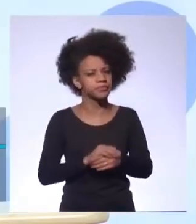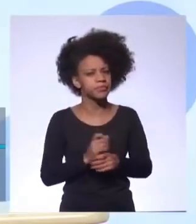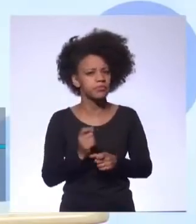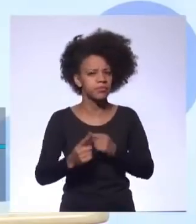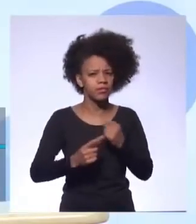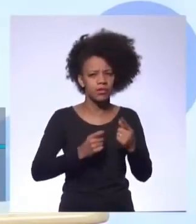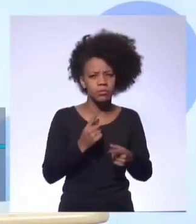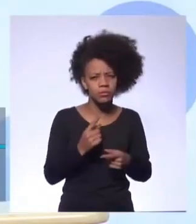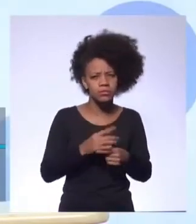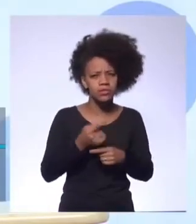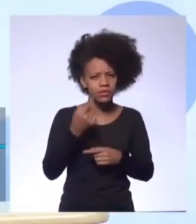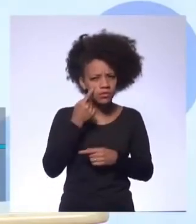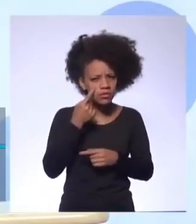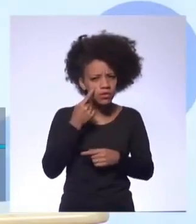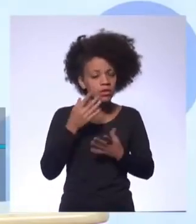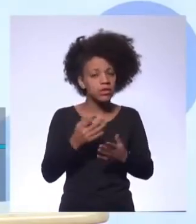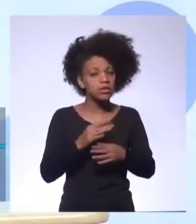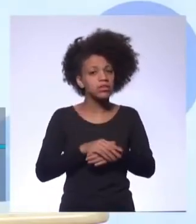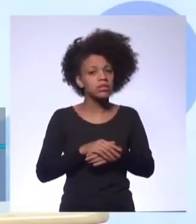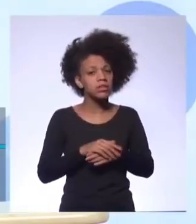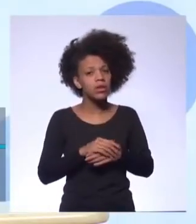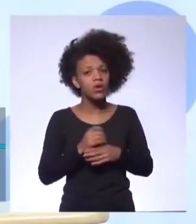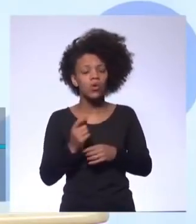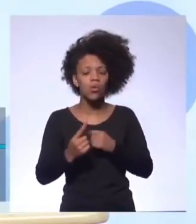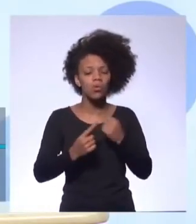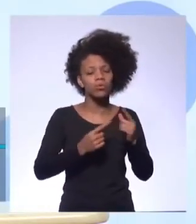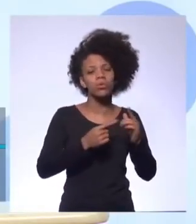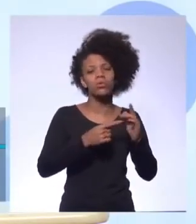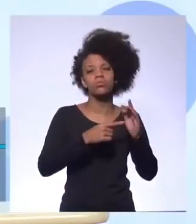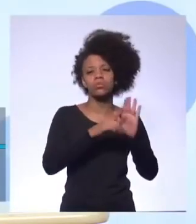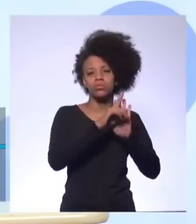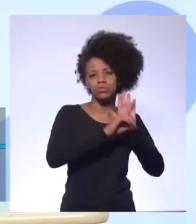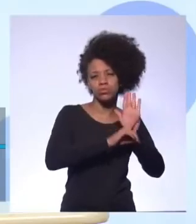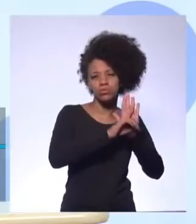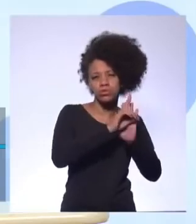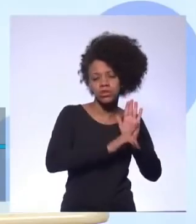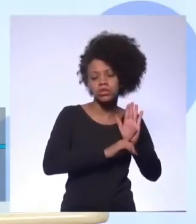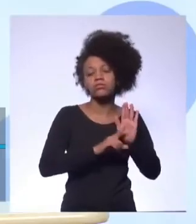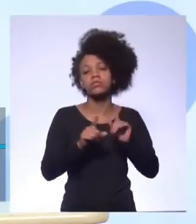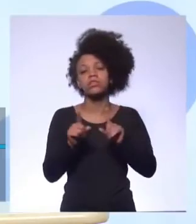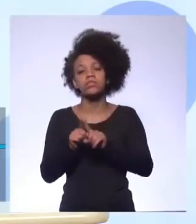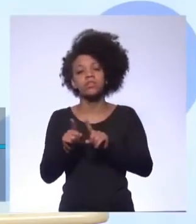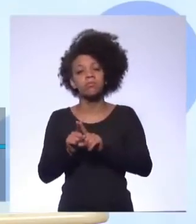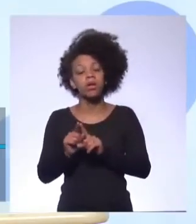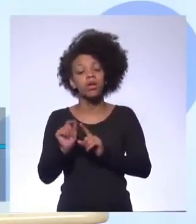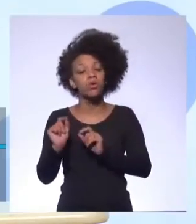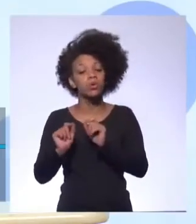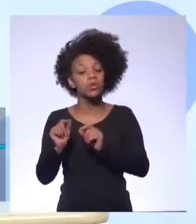Algumas, então, vocês viram que nós pegamos um pouquinho dos direitos e um pouquinho do que não é permitido,